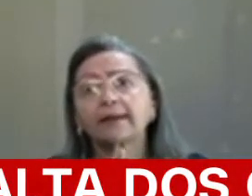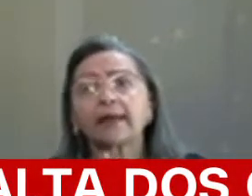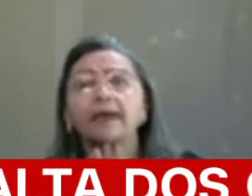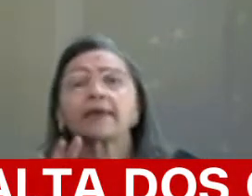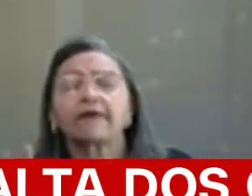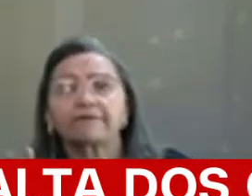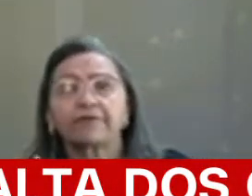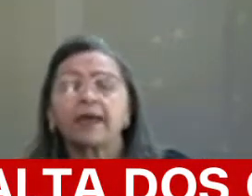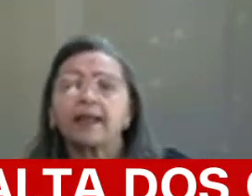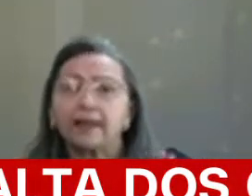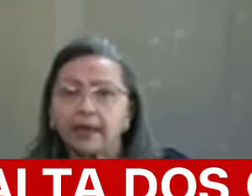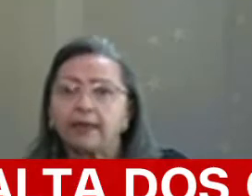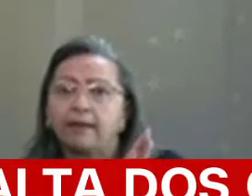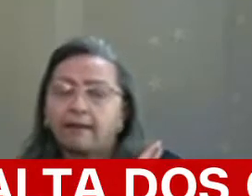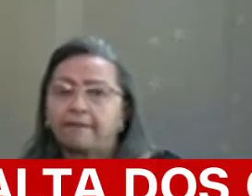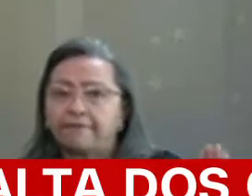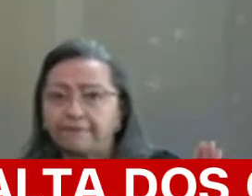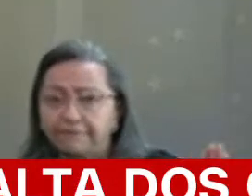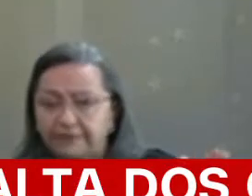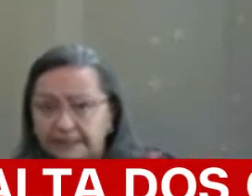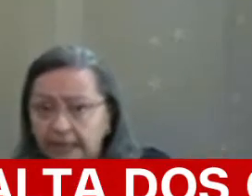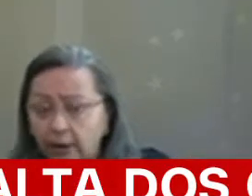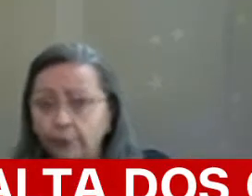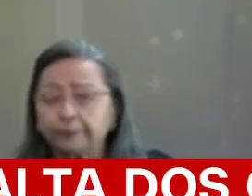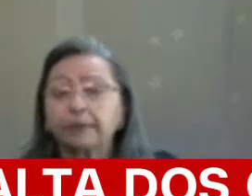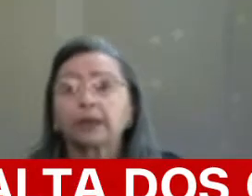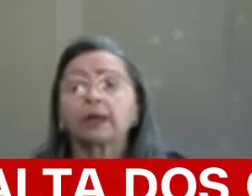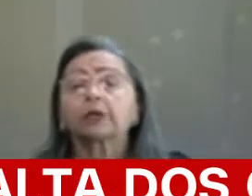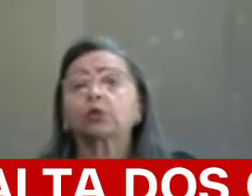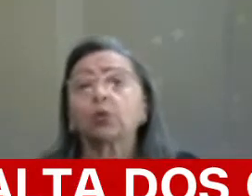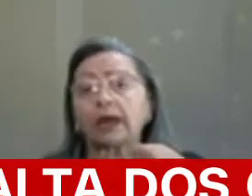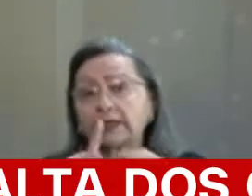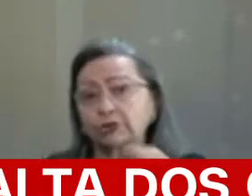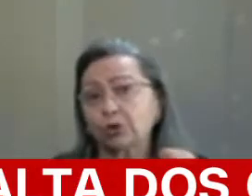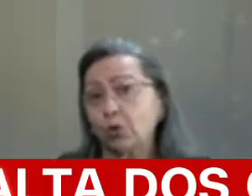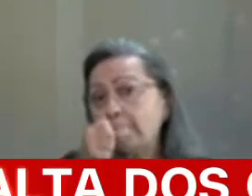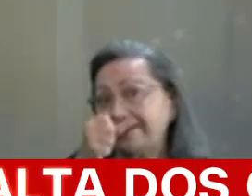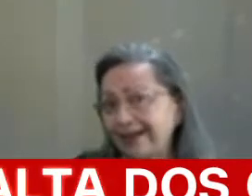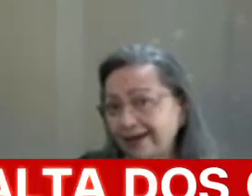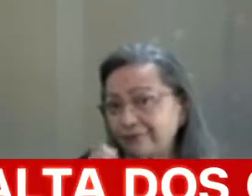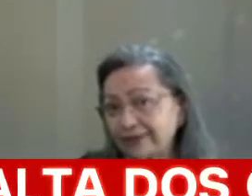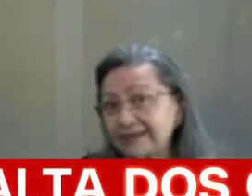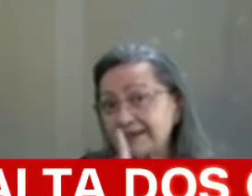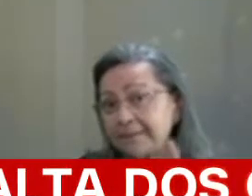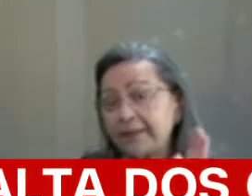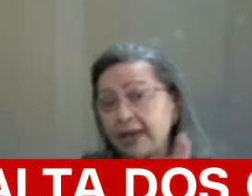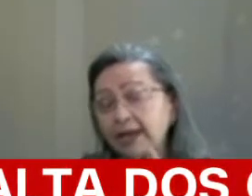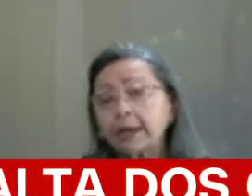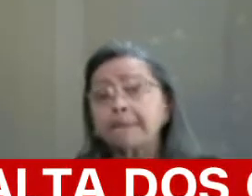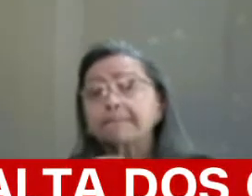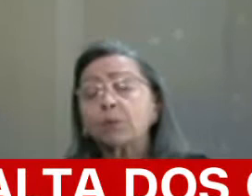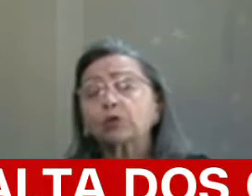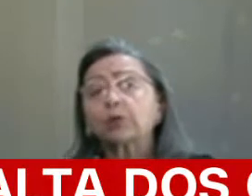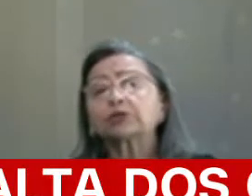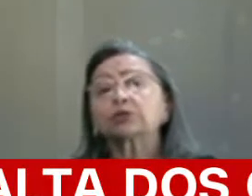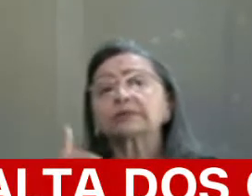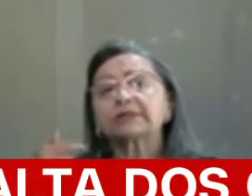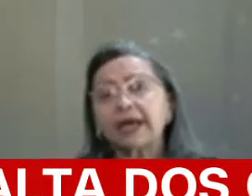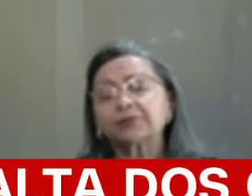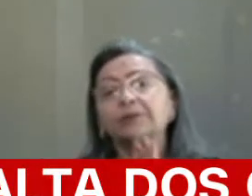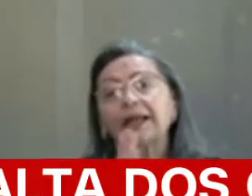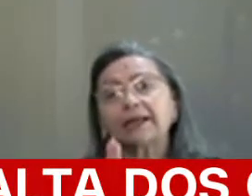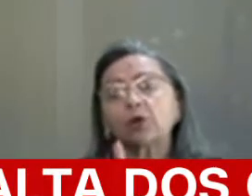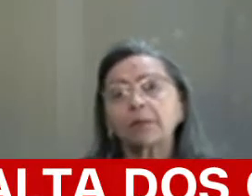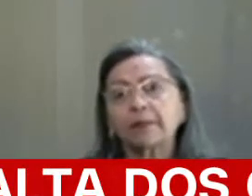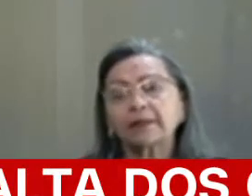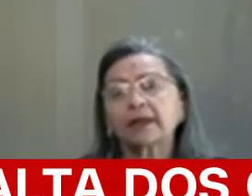Fiscal. No artigo 8º do PLP, Modifica-se o artigo 7º da Lei